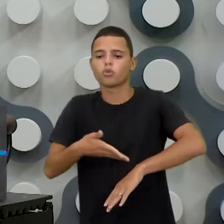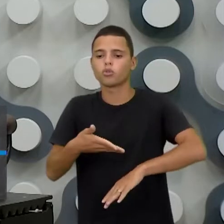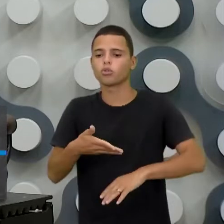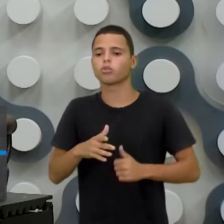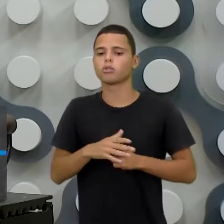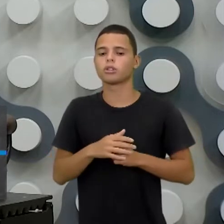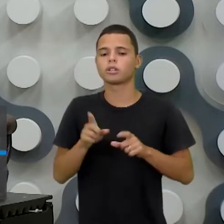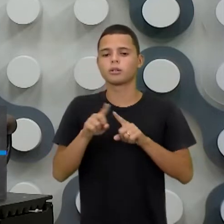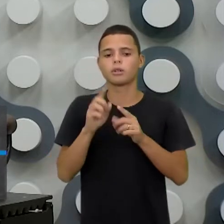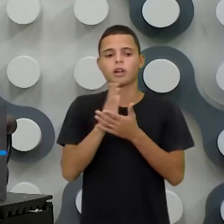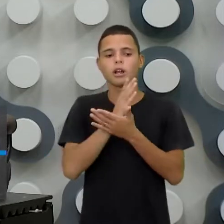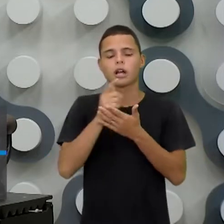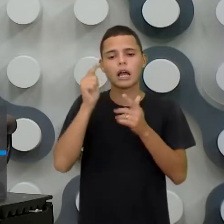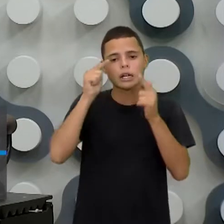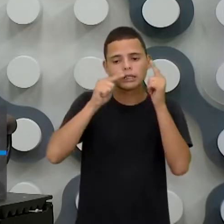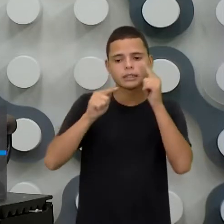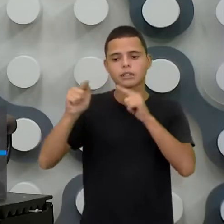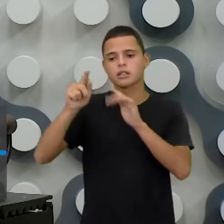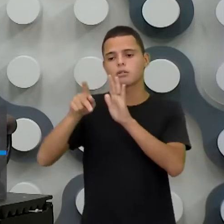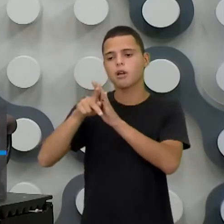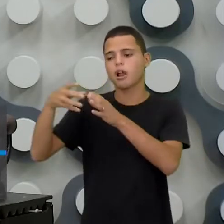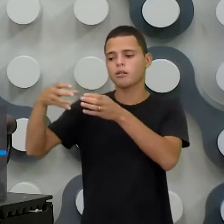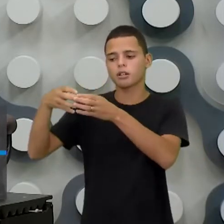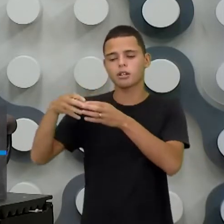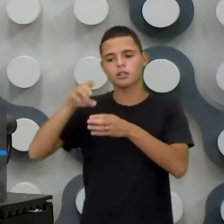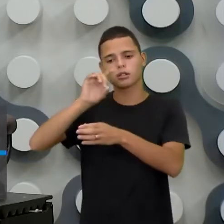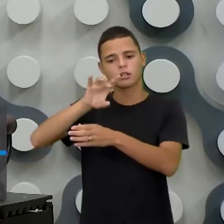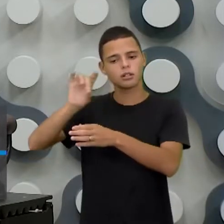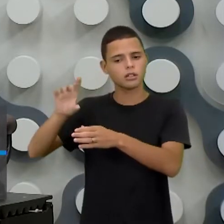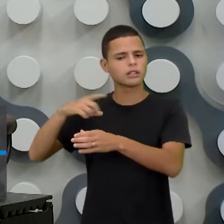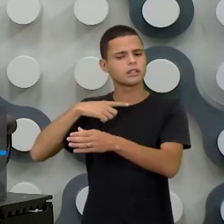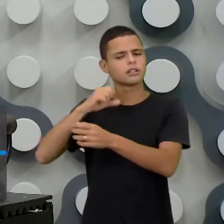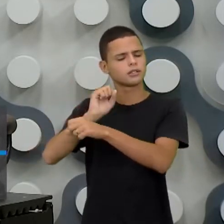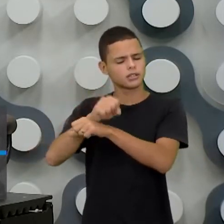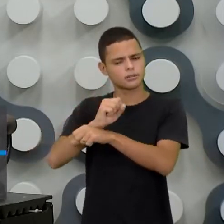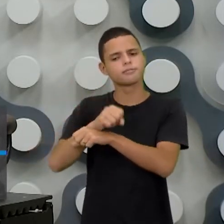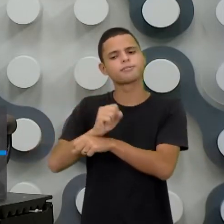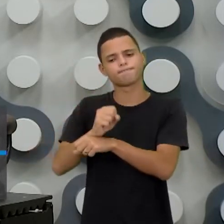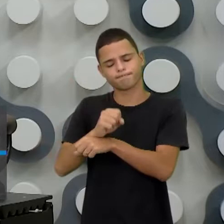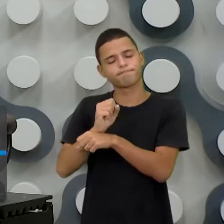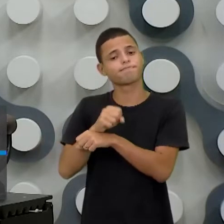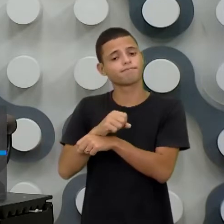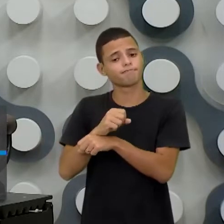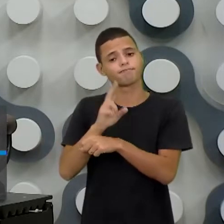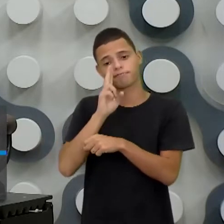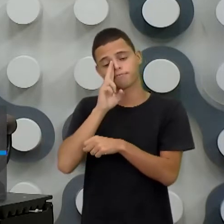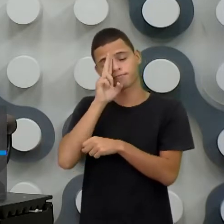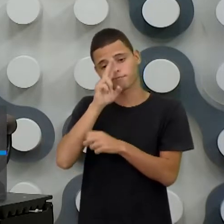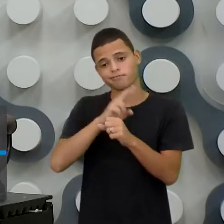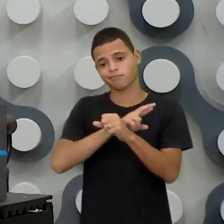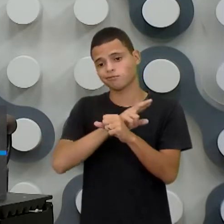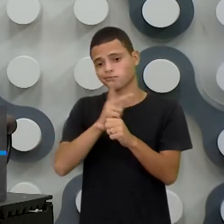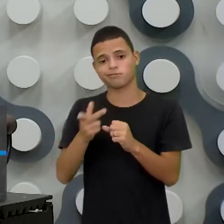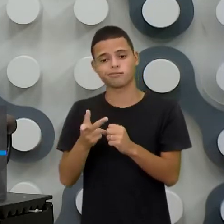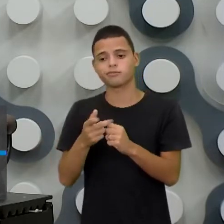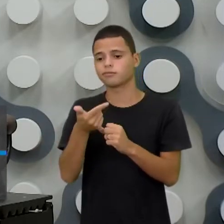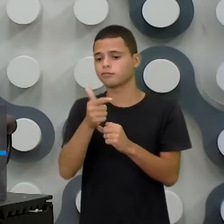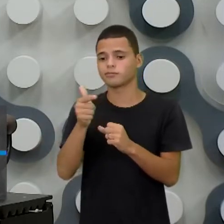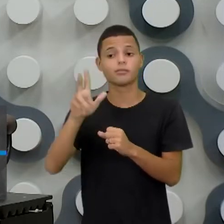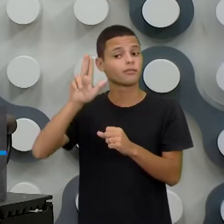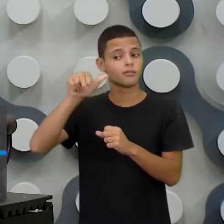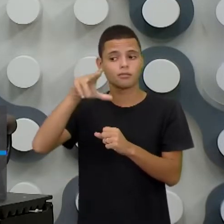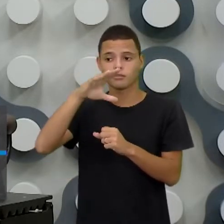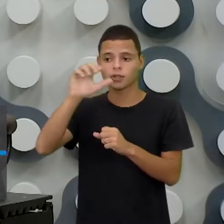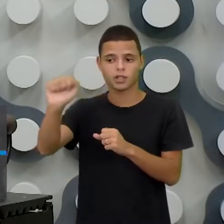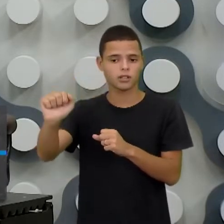por expressões que são típicas de determinado grupo, a gente vai ter, sim, uma grande variedade. Não existe aí